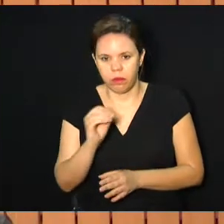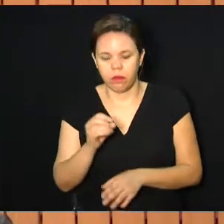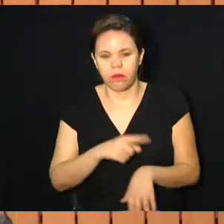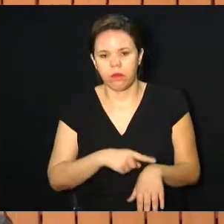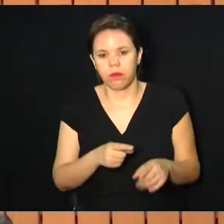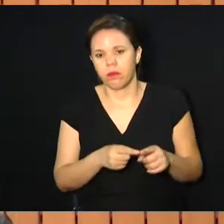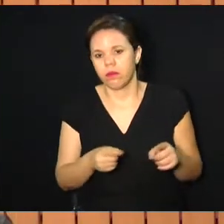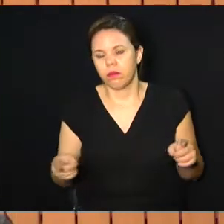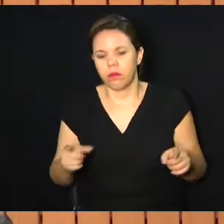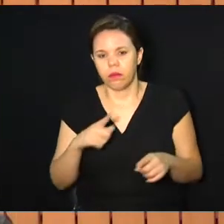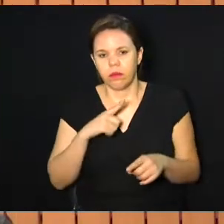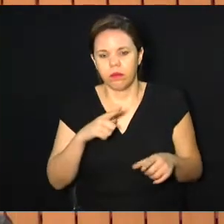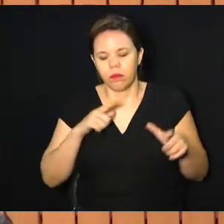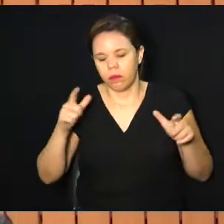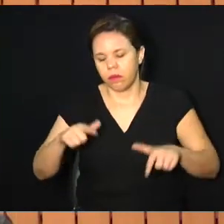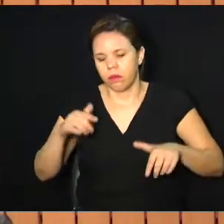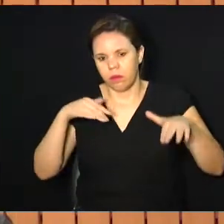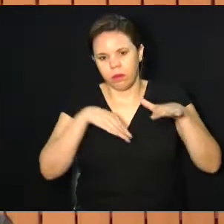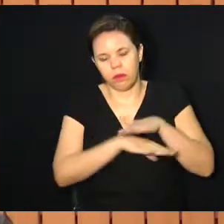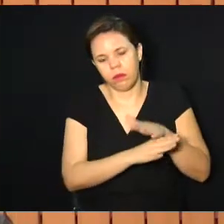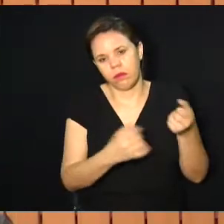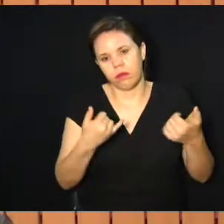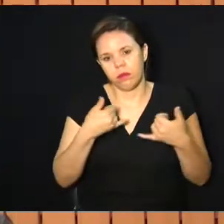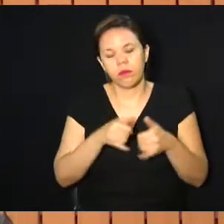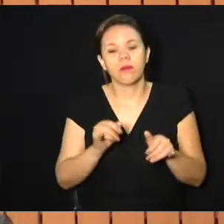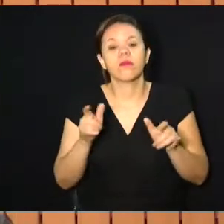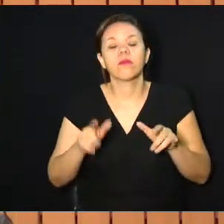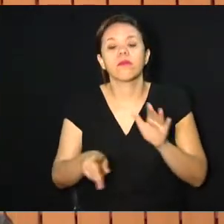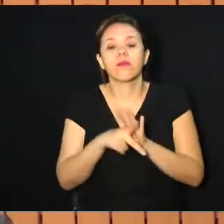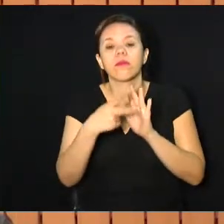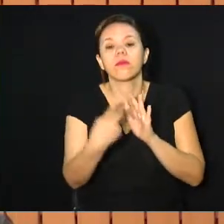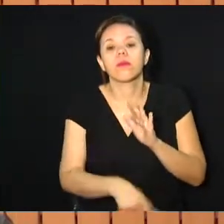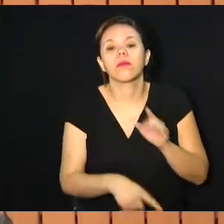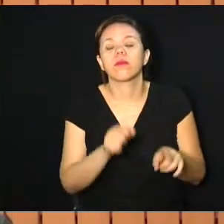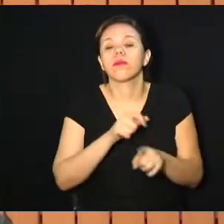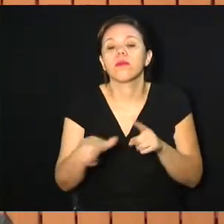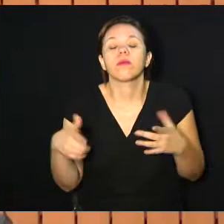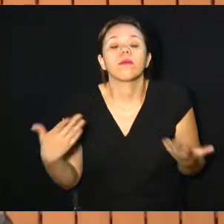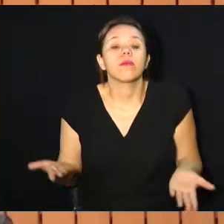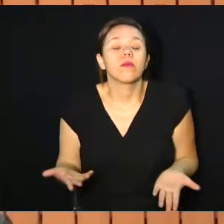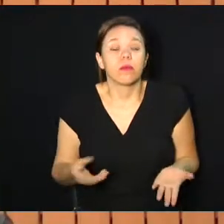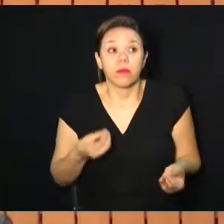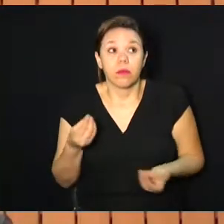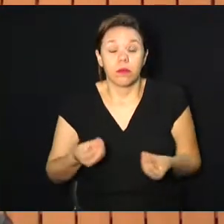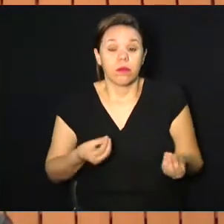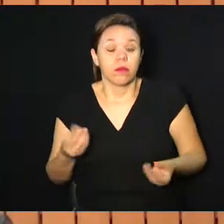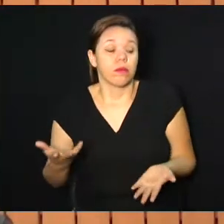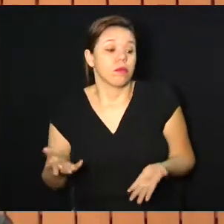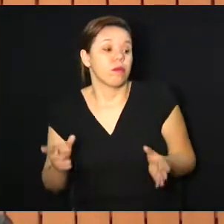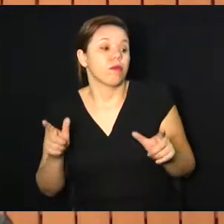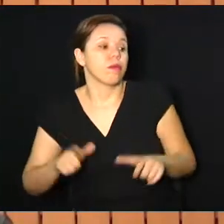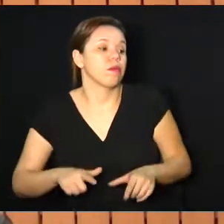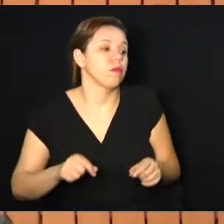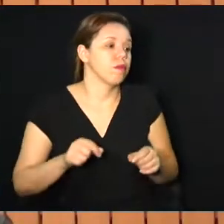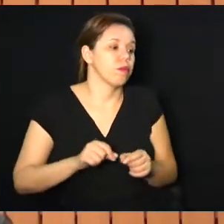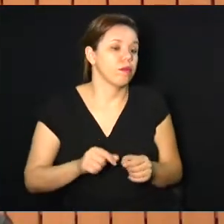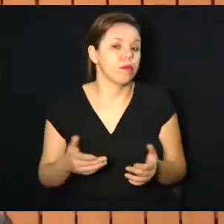mostrar que tem garagem, mas não menciona se é posse, se é locatários, como que é essa garagem, enfim, onde essa garagem tem que